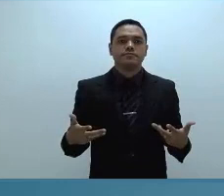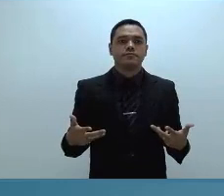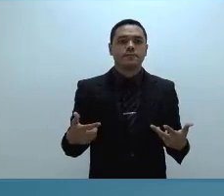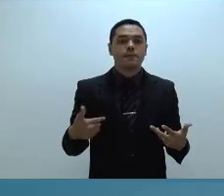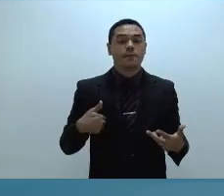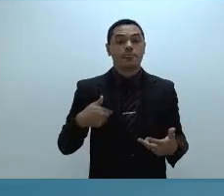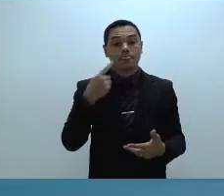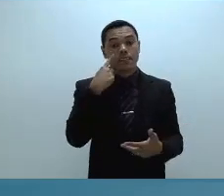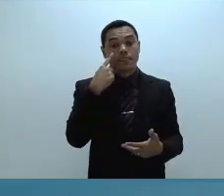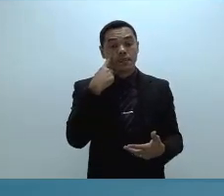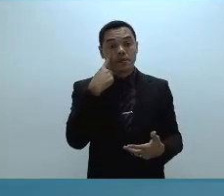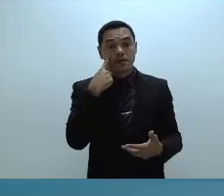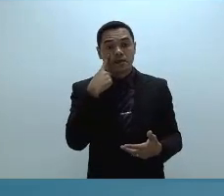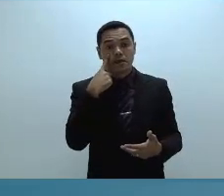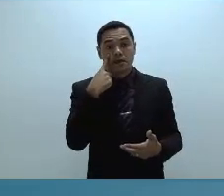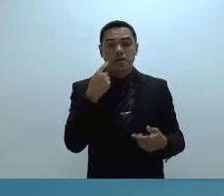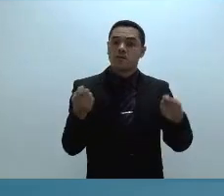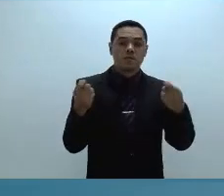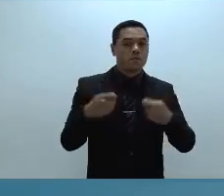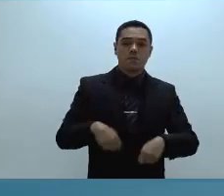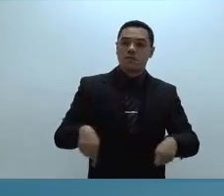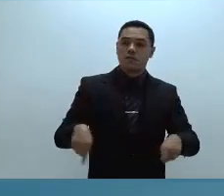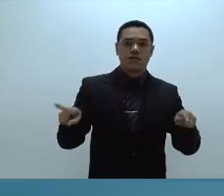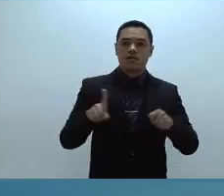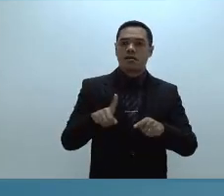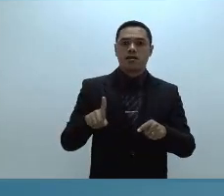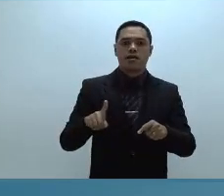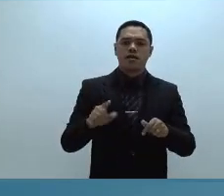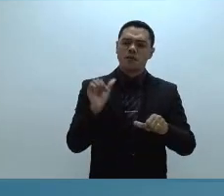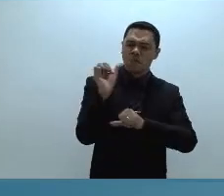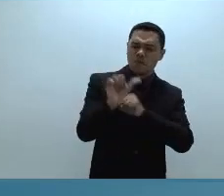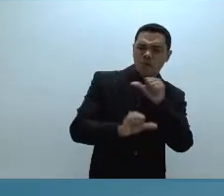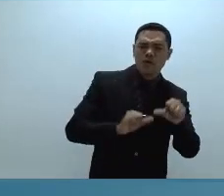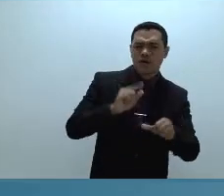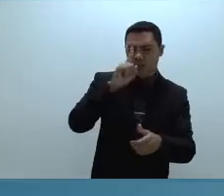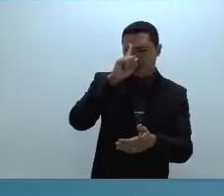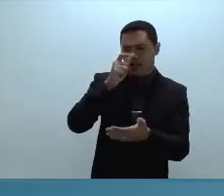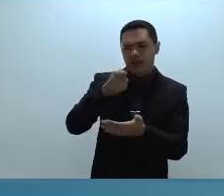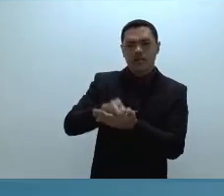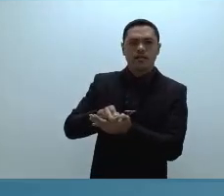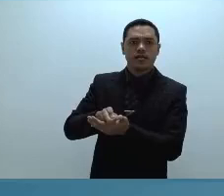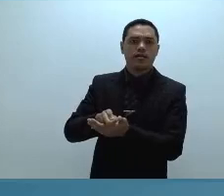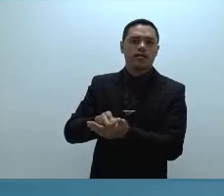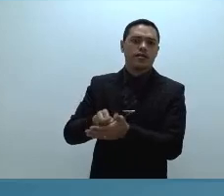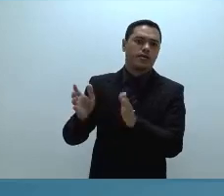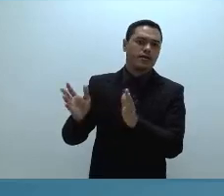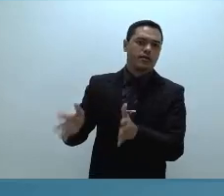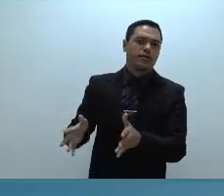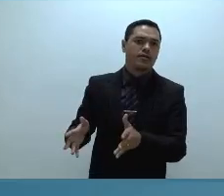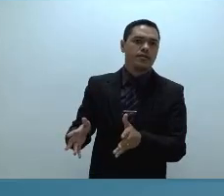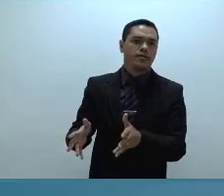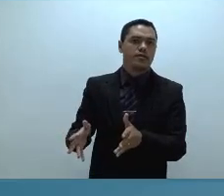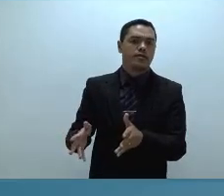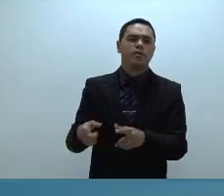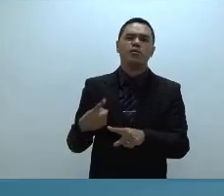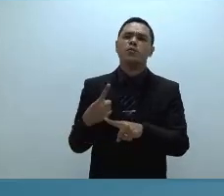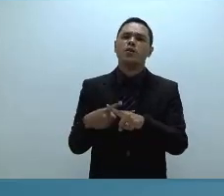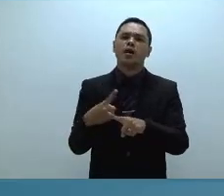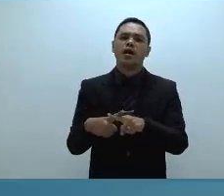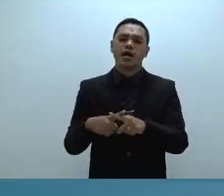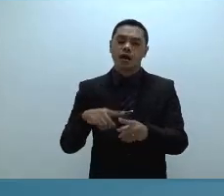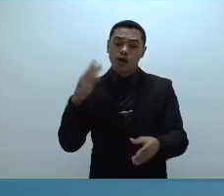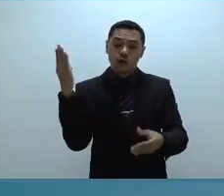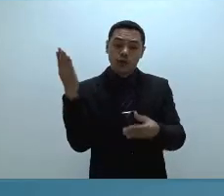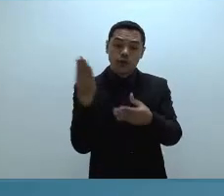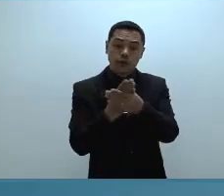verifica-se que não há razões para reformar a decisão impugnada, porquanto, de fato, não houve o